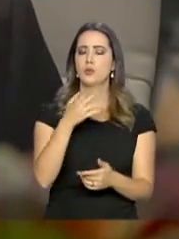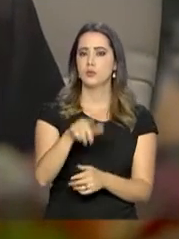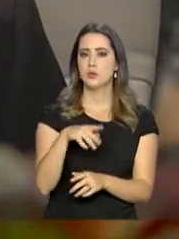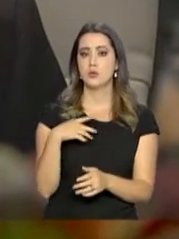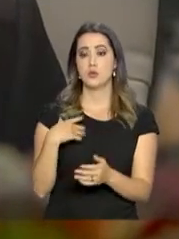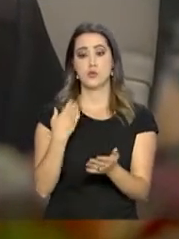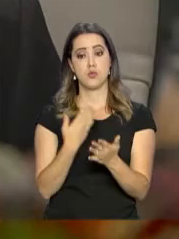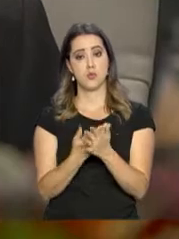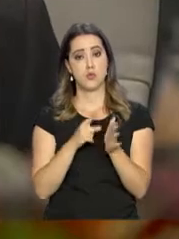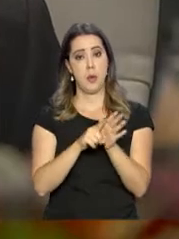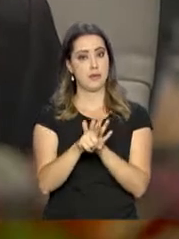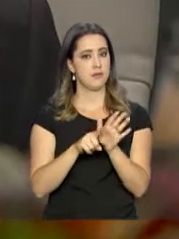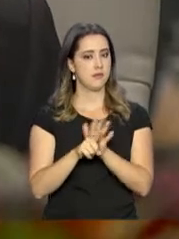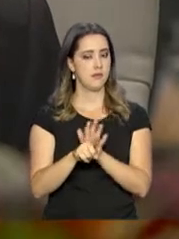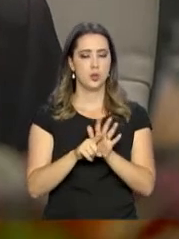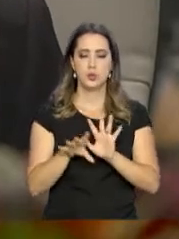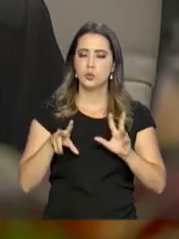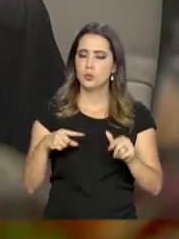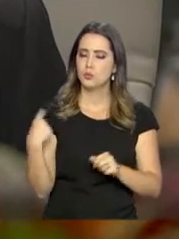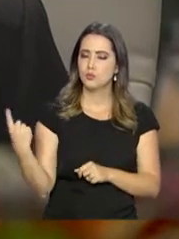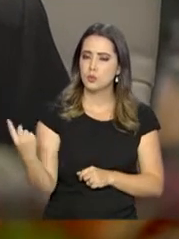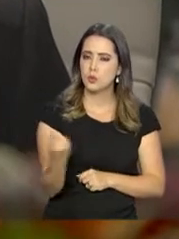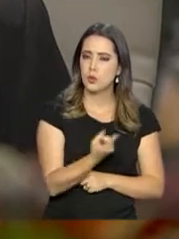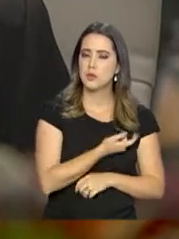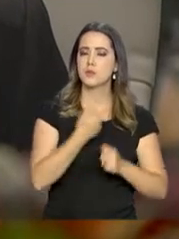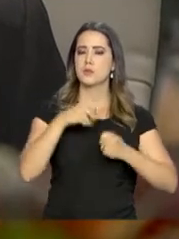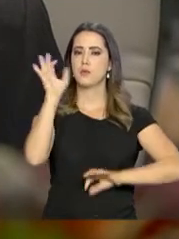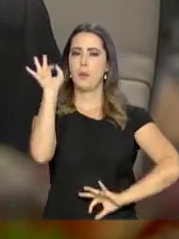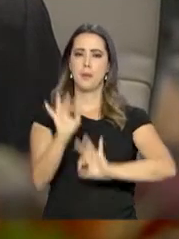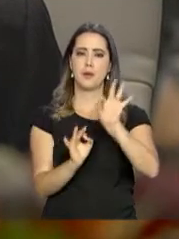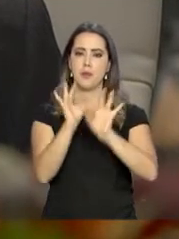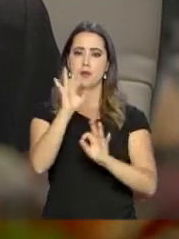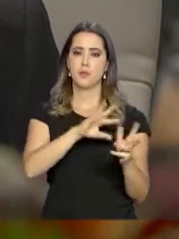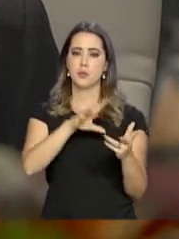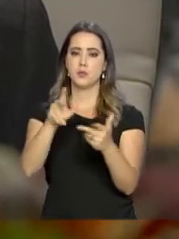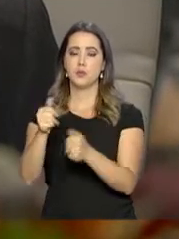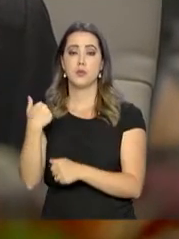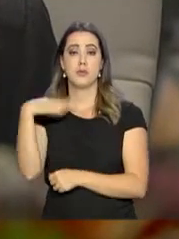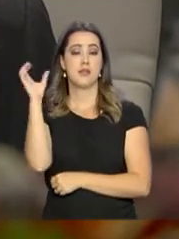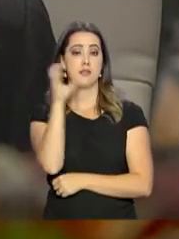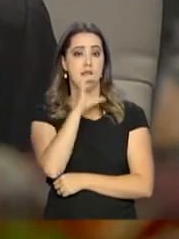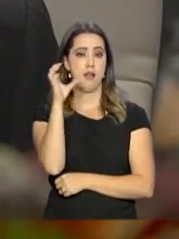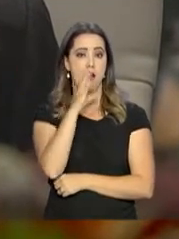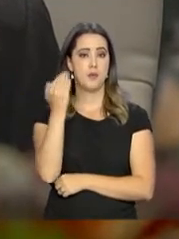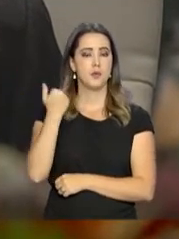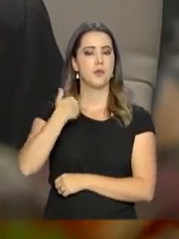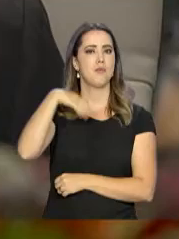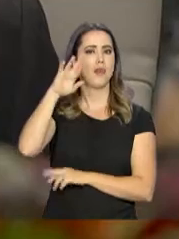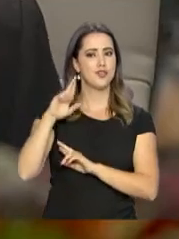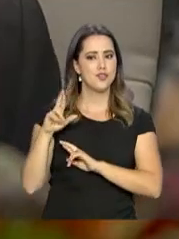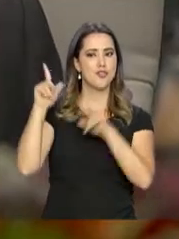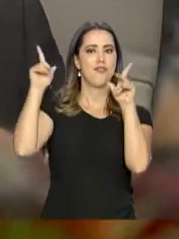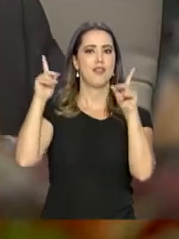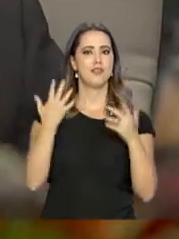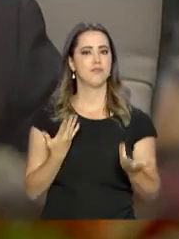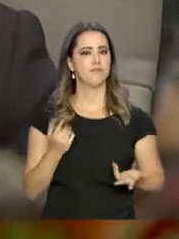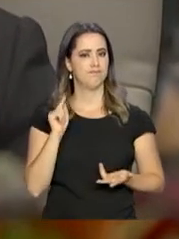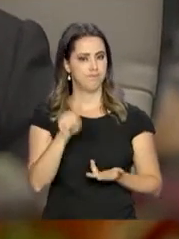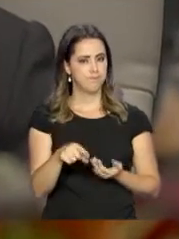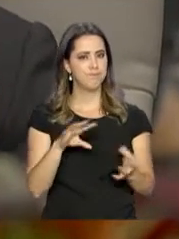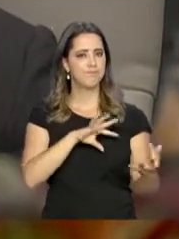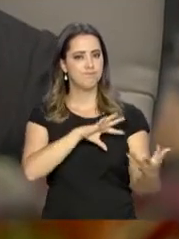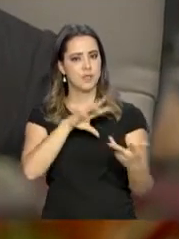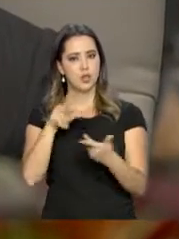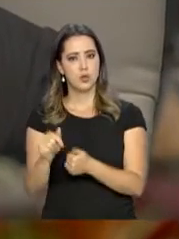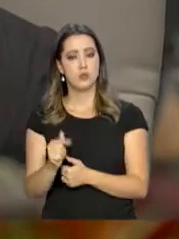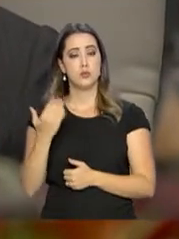políticas públicas, todos temos que estar preparados para um mundo mais veloz e mais flexível. Um mundo no qual